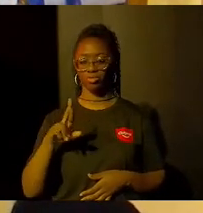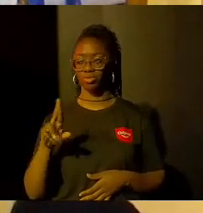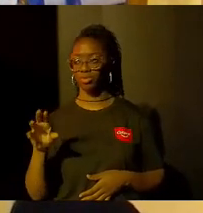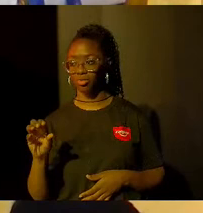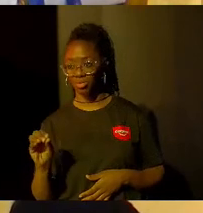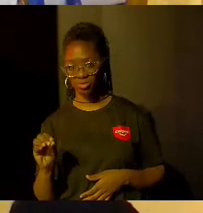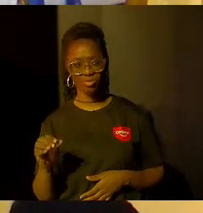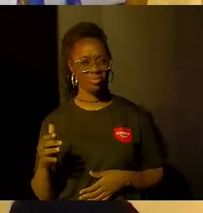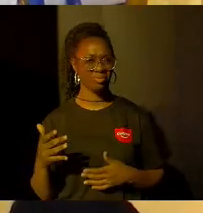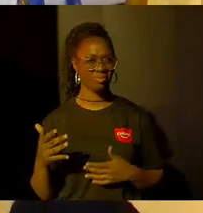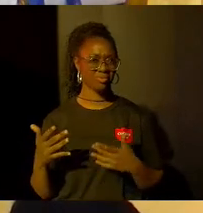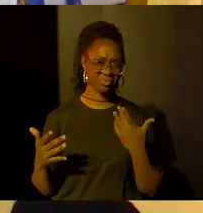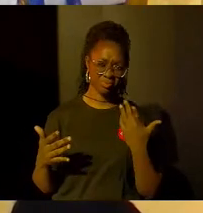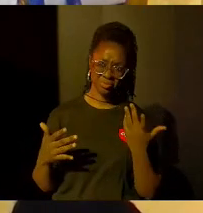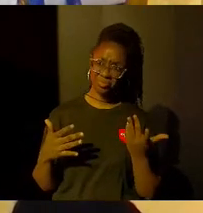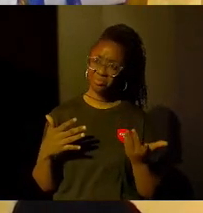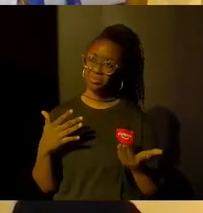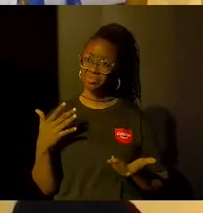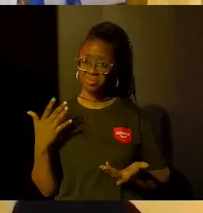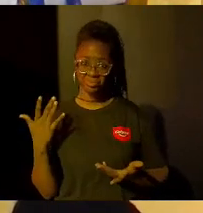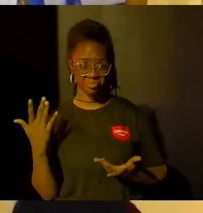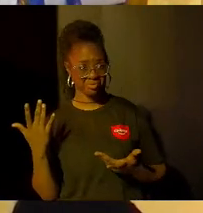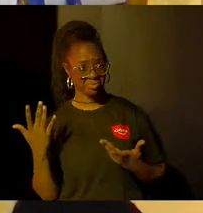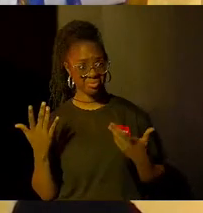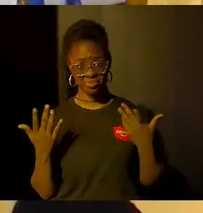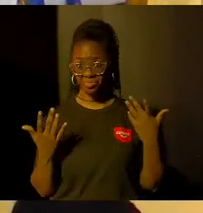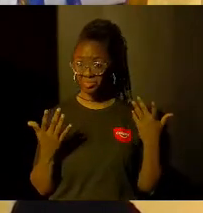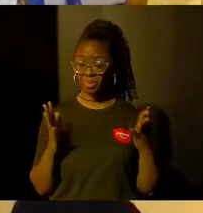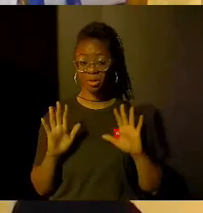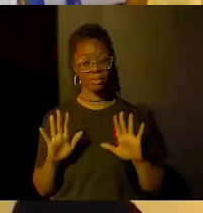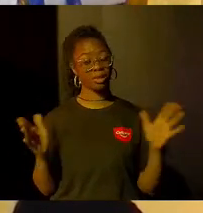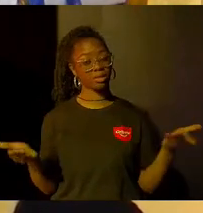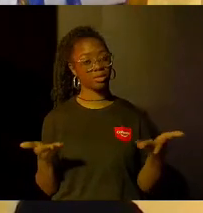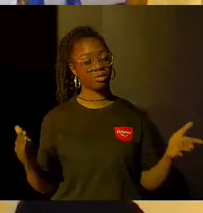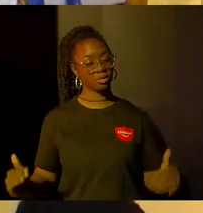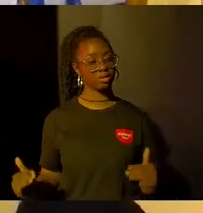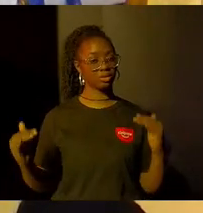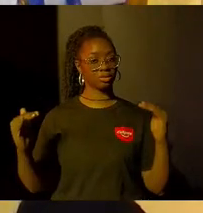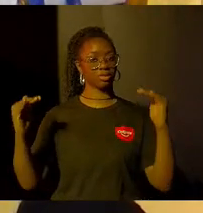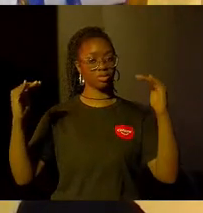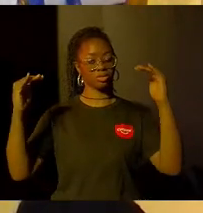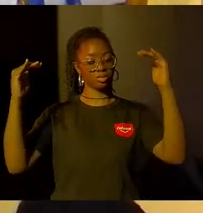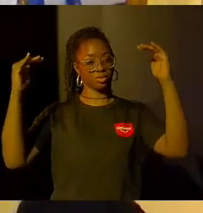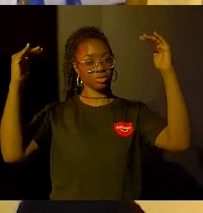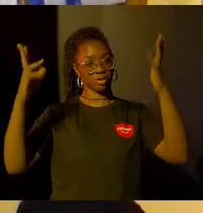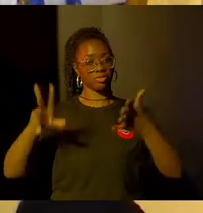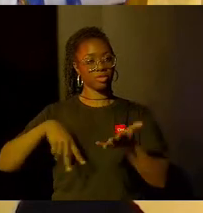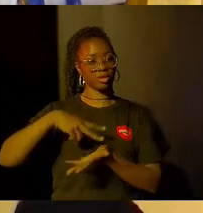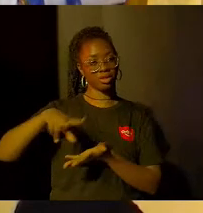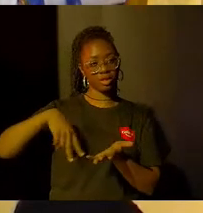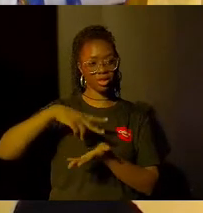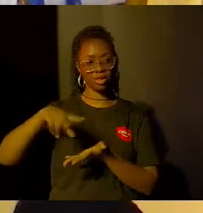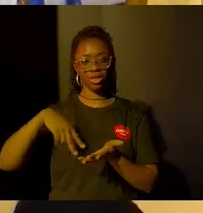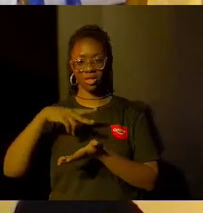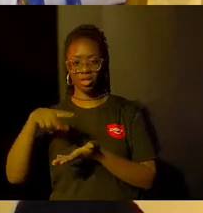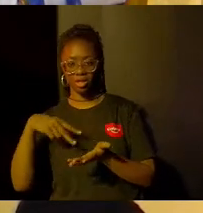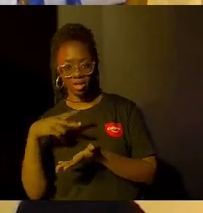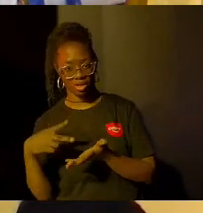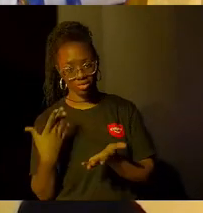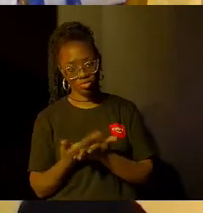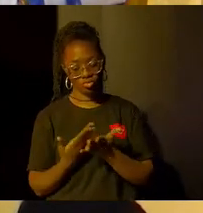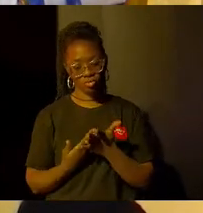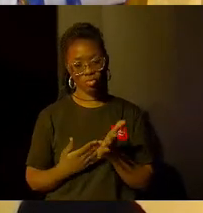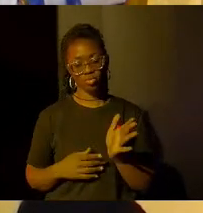é E aí agora a gente vai crescendo e vai fazendo movimentos corporais da dança Eu gosto muito de estudar corpo também